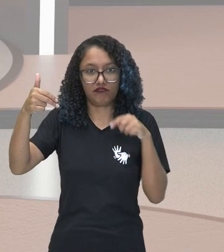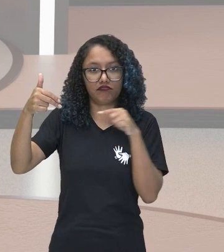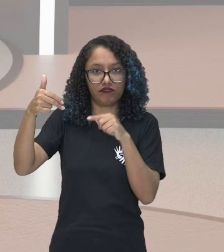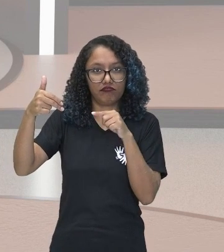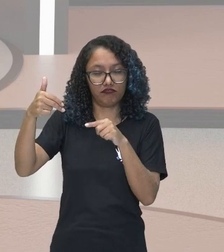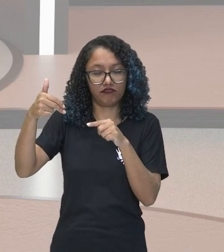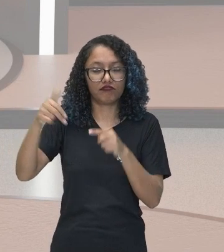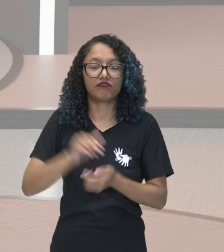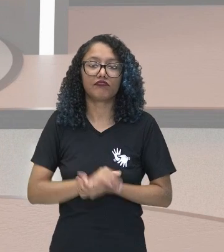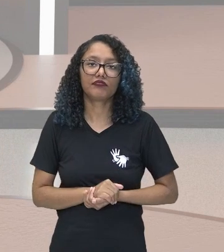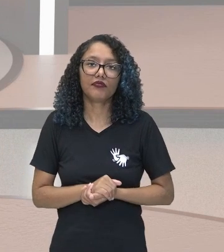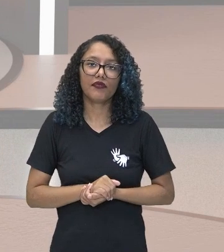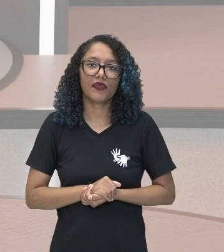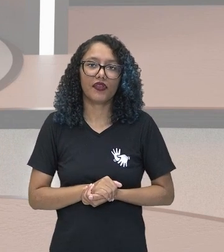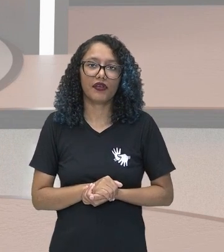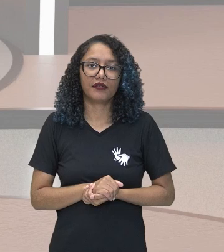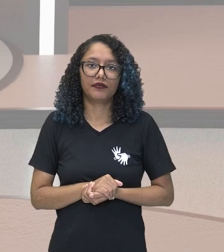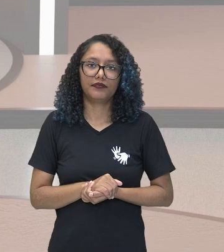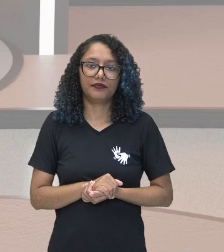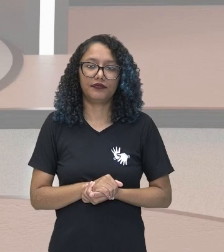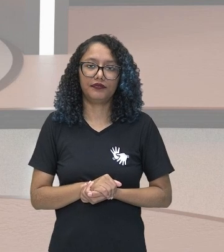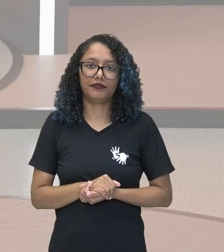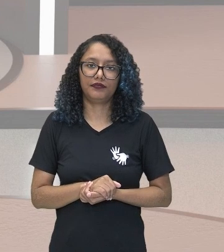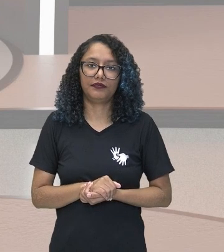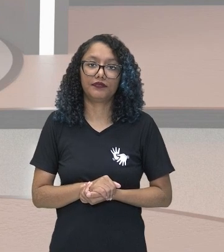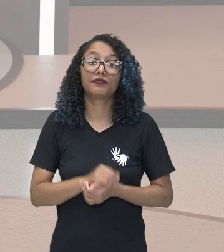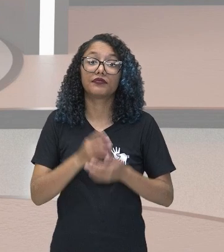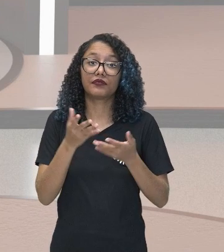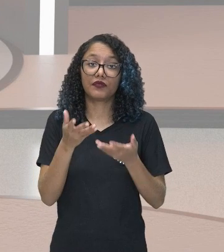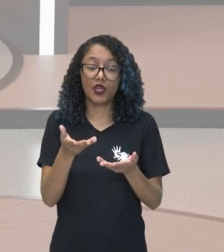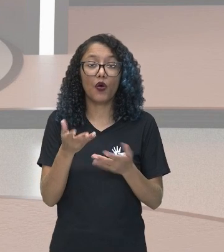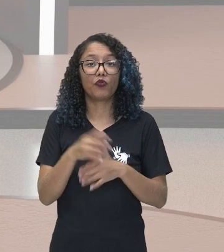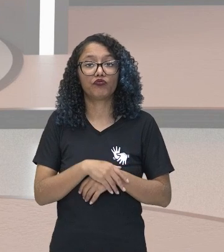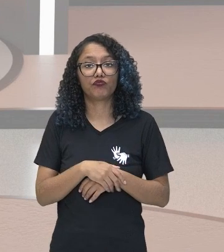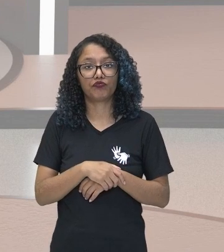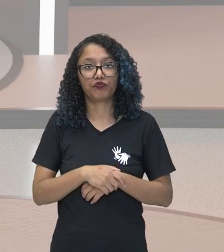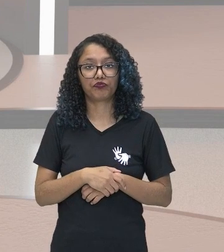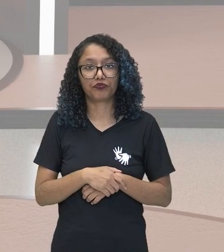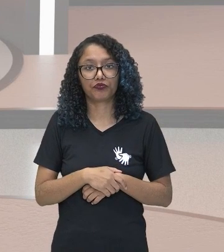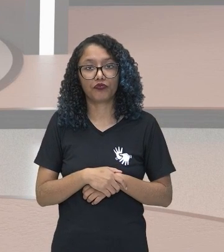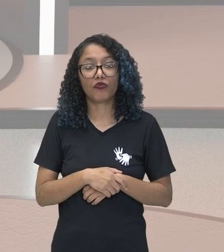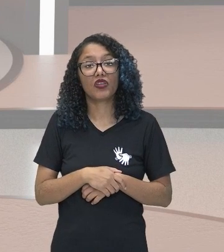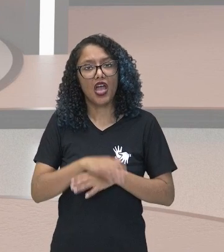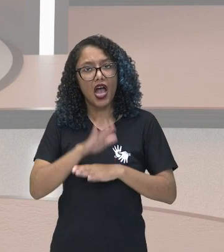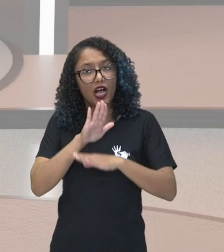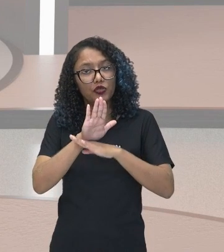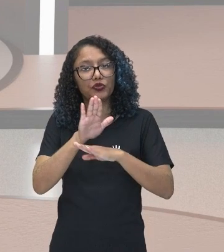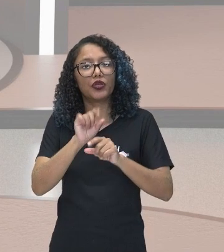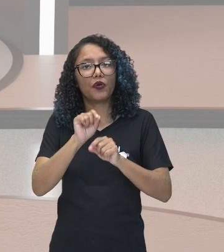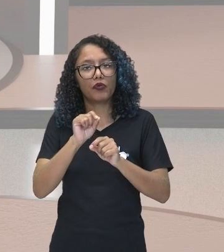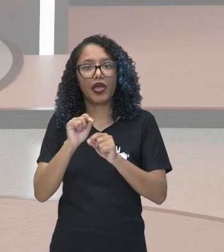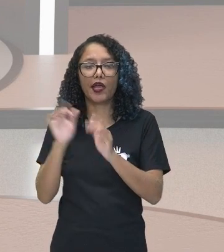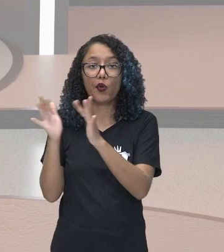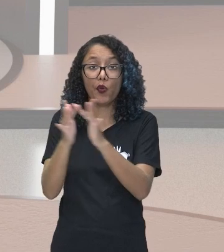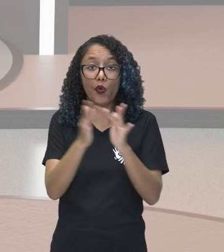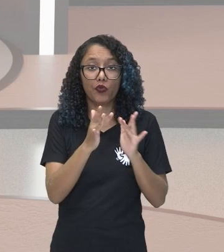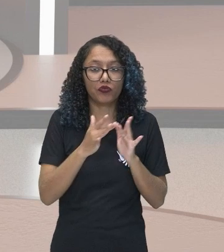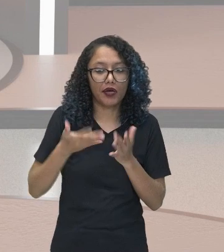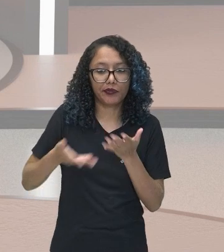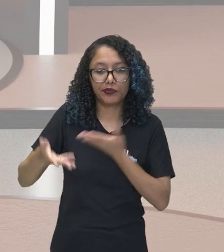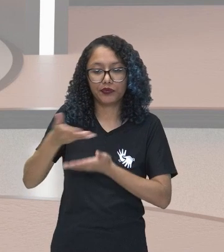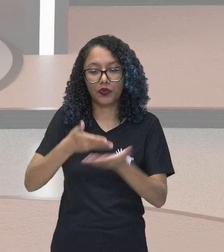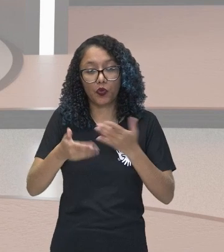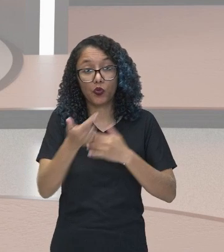também ajudando, né, em todas essas proximidades com outros continentes. E aí a gente